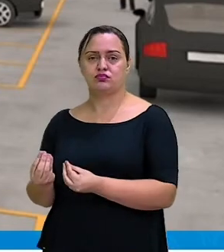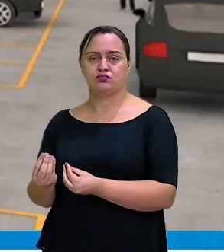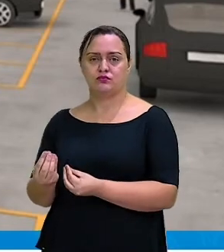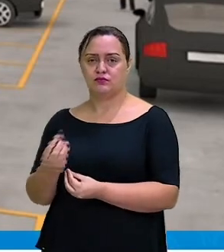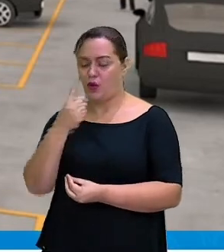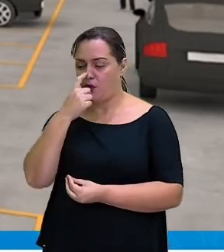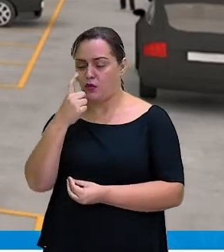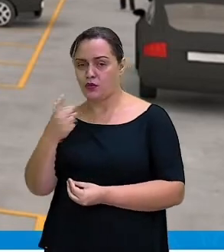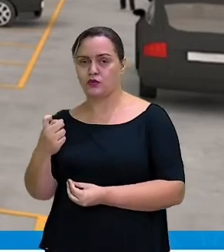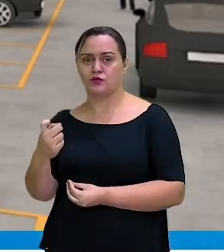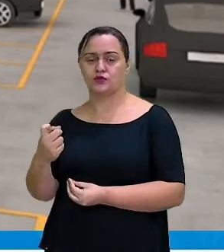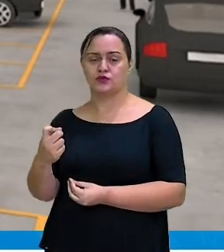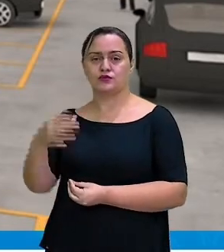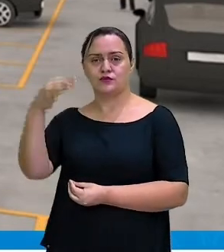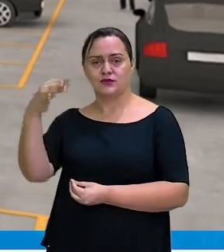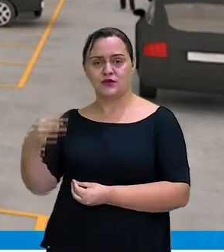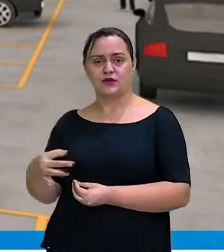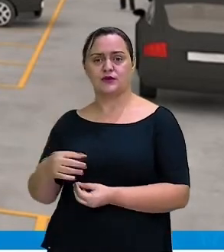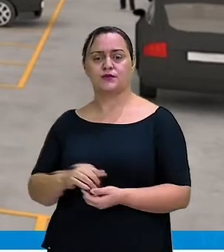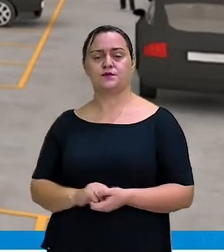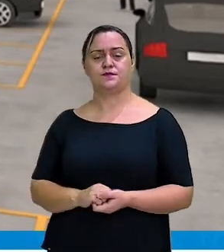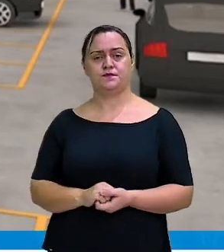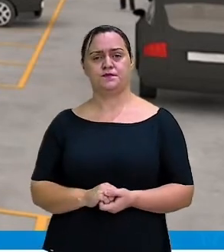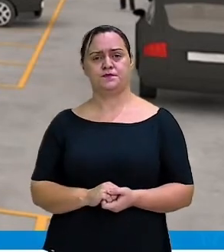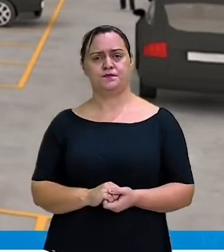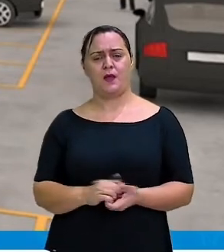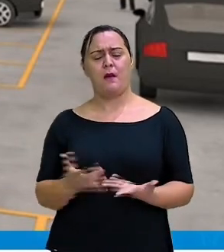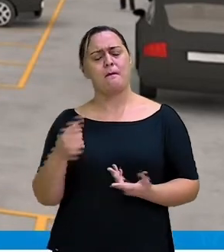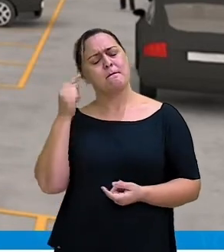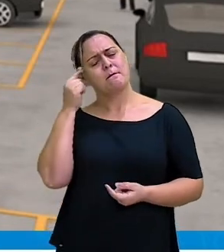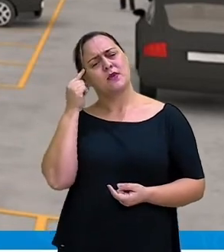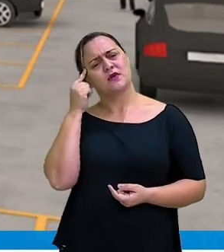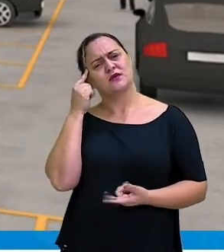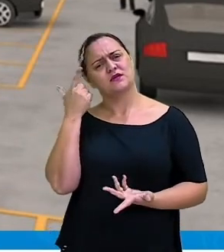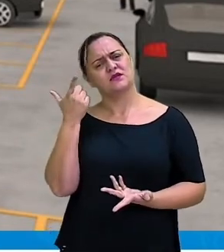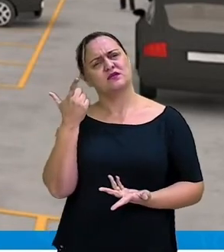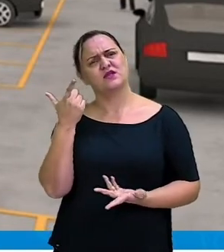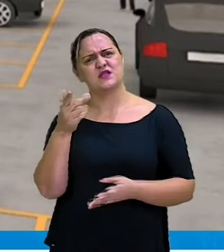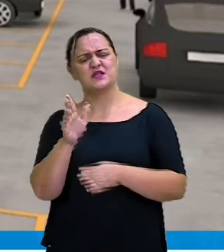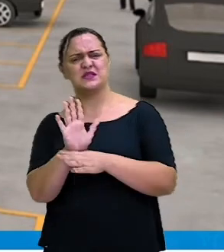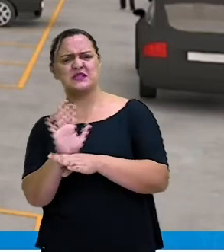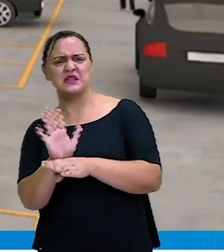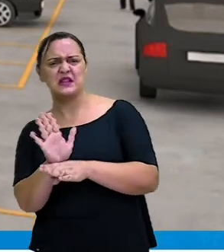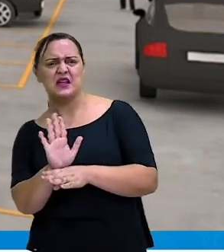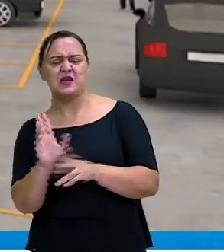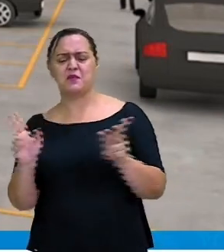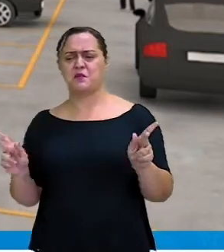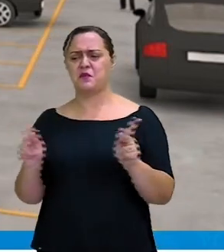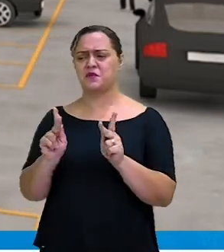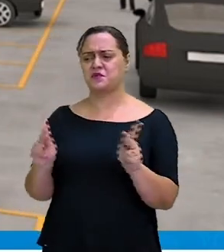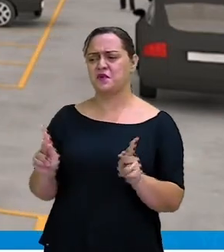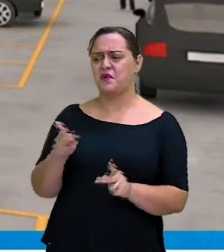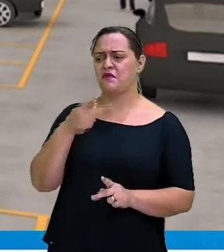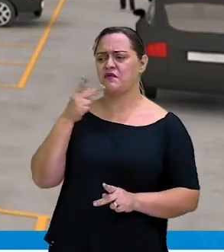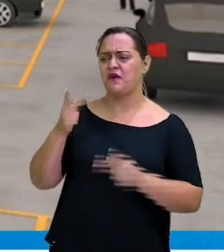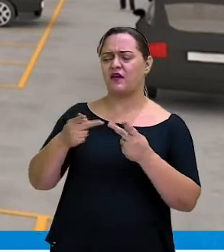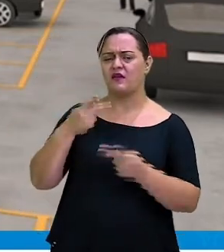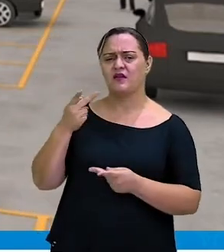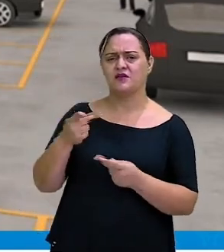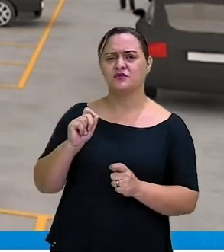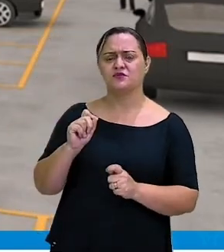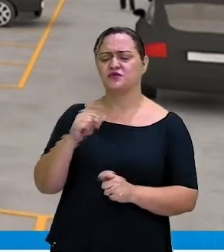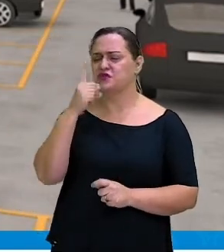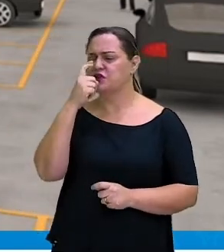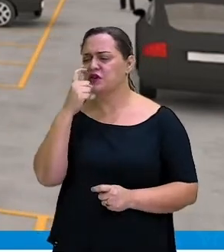humana. Gente, você pode se perguntar, mas cinema e a professora agora falando de sustentabilidade? Porque nós estamos falando de